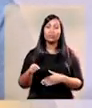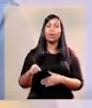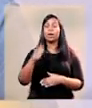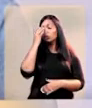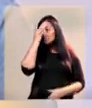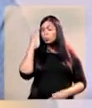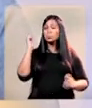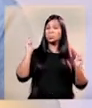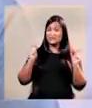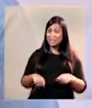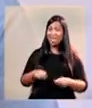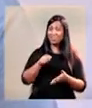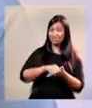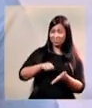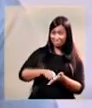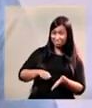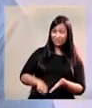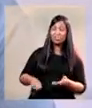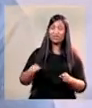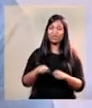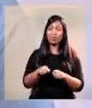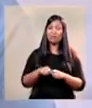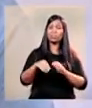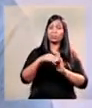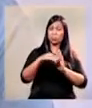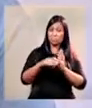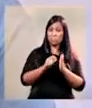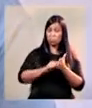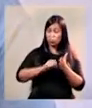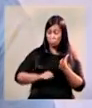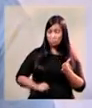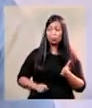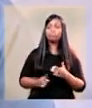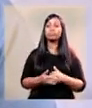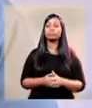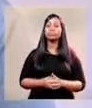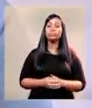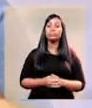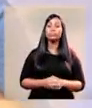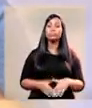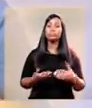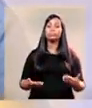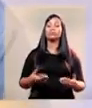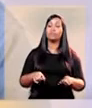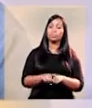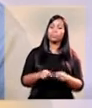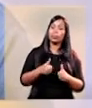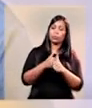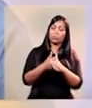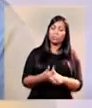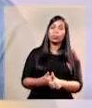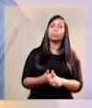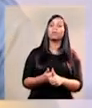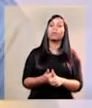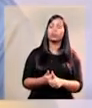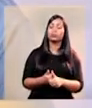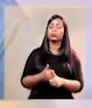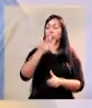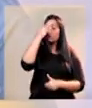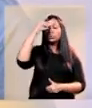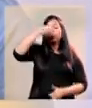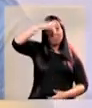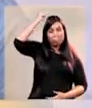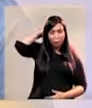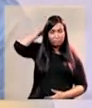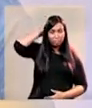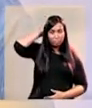onde as pessoas podem se inscrever, realizam um cadastro, é feito um cadastro, e um acompanhamento desse padrinho que